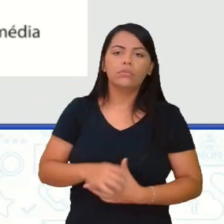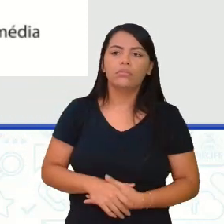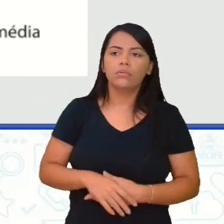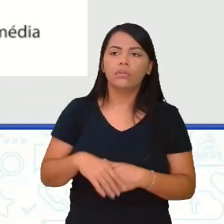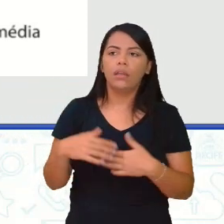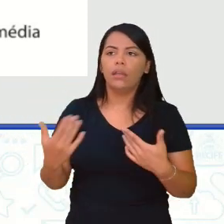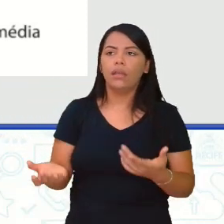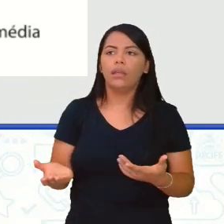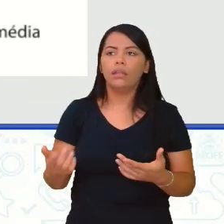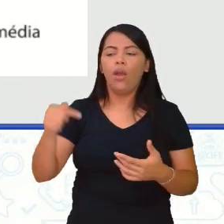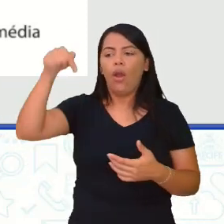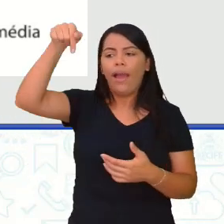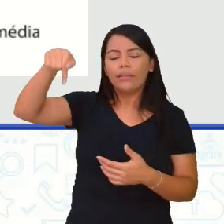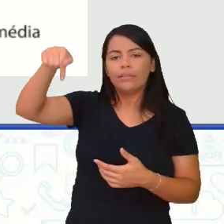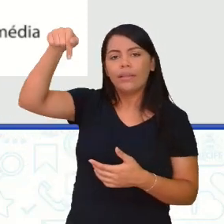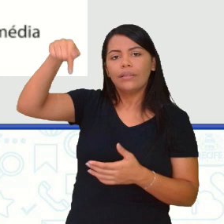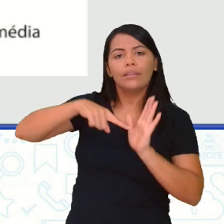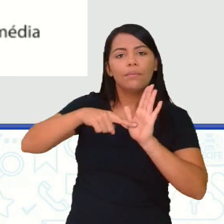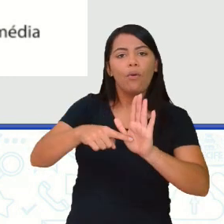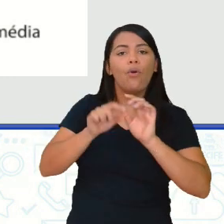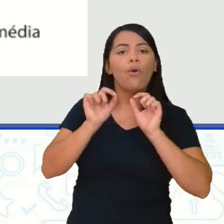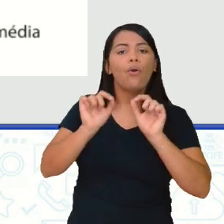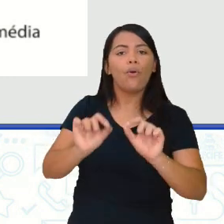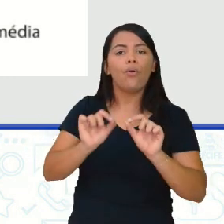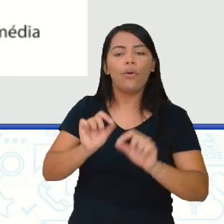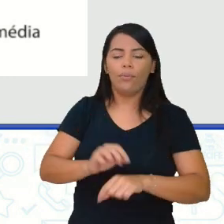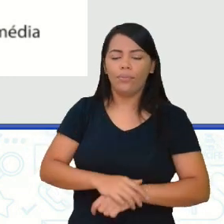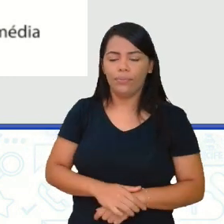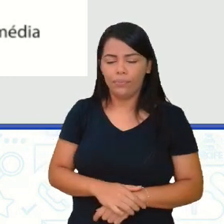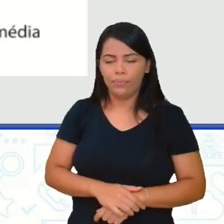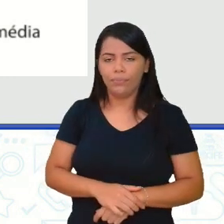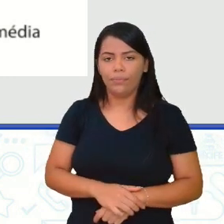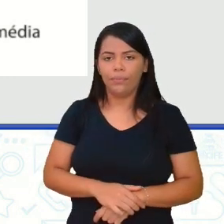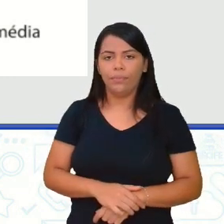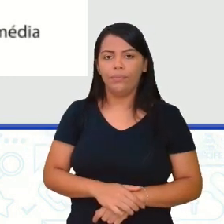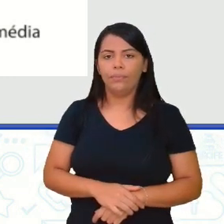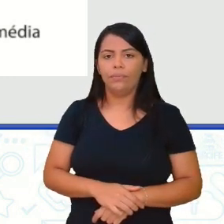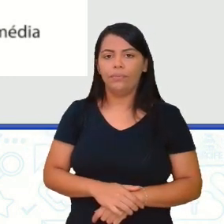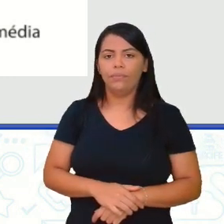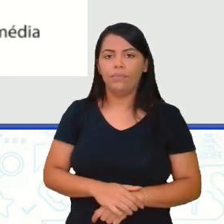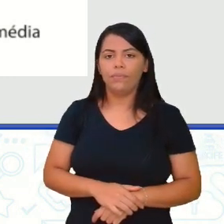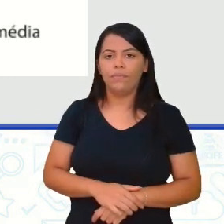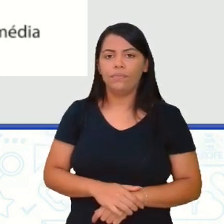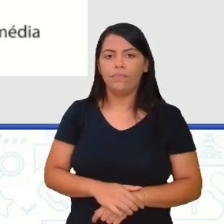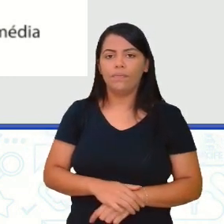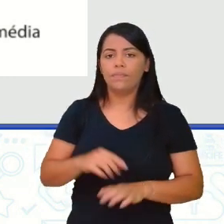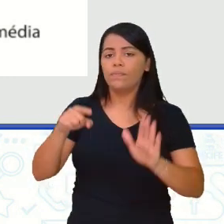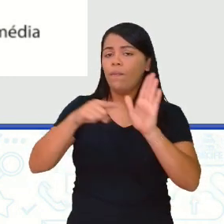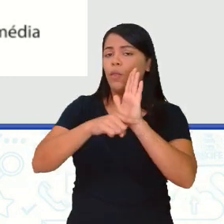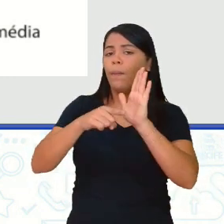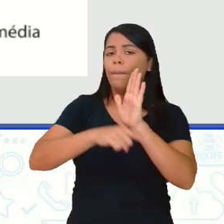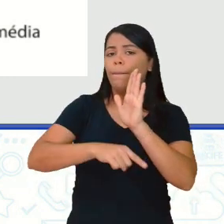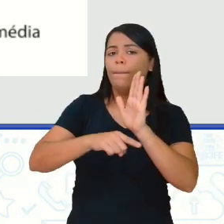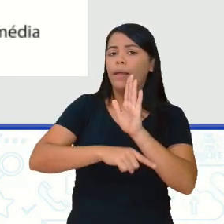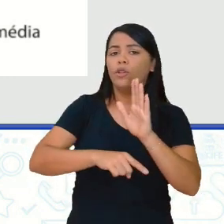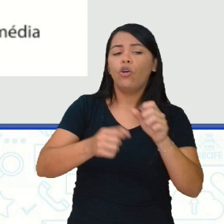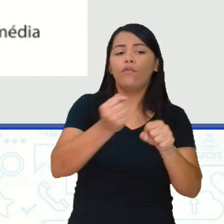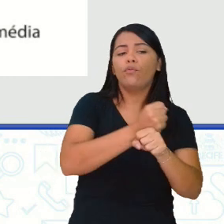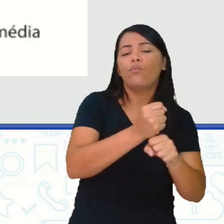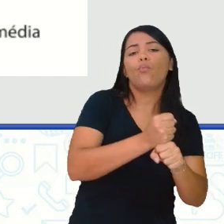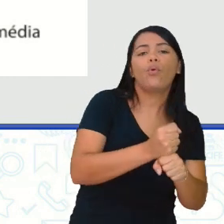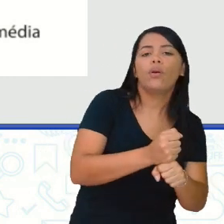A seta está mostrando, né, que o menor número de casos foi em